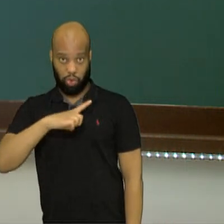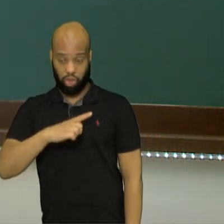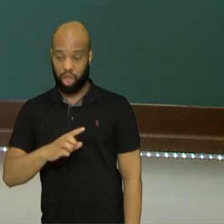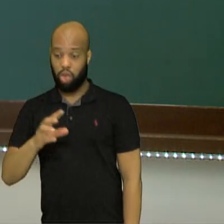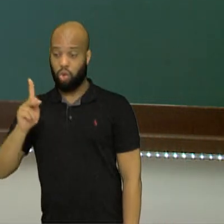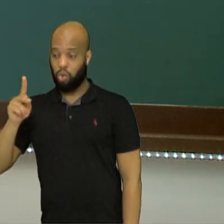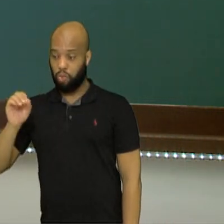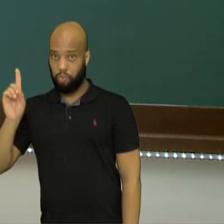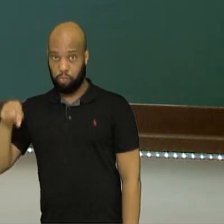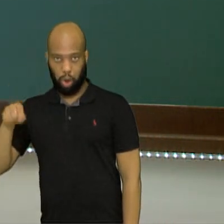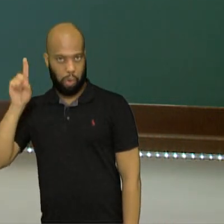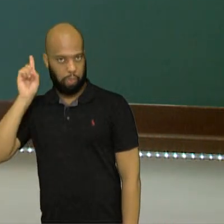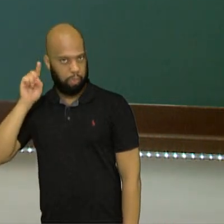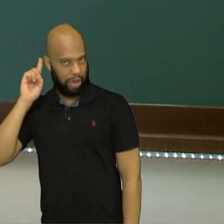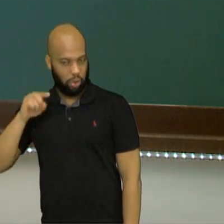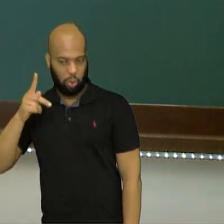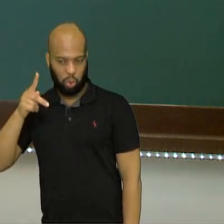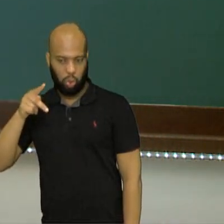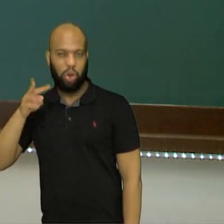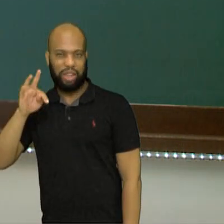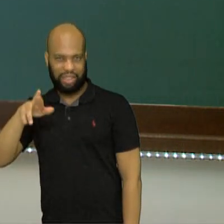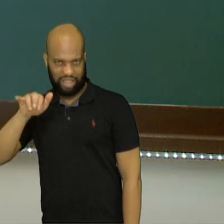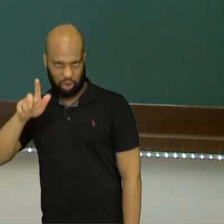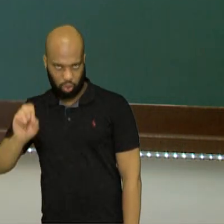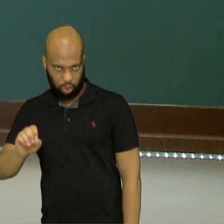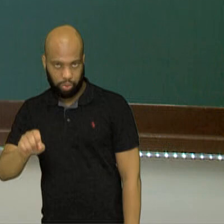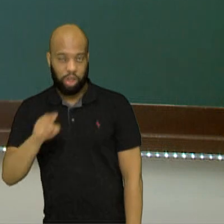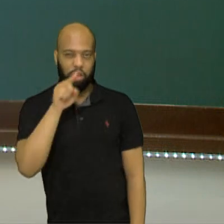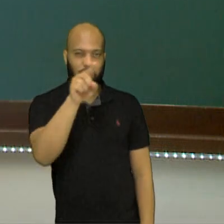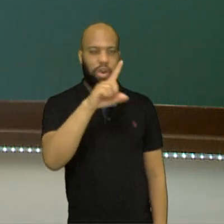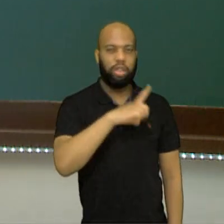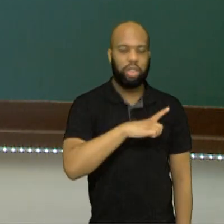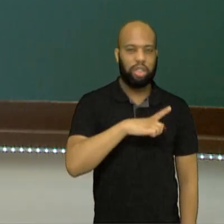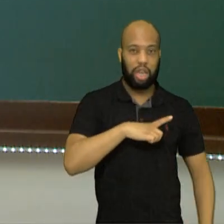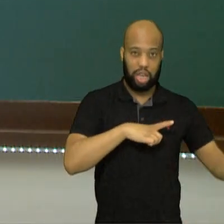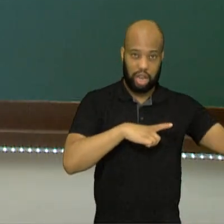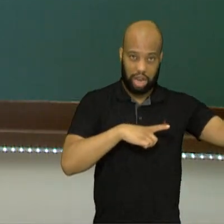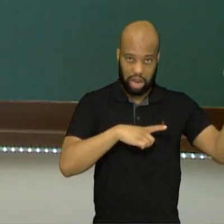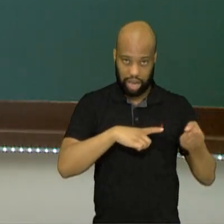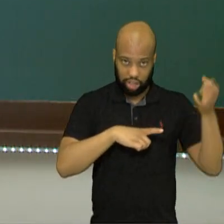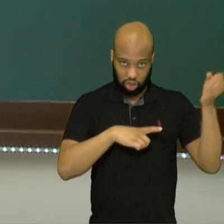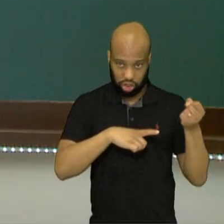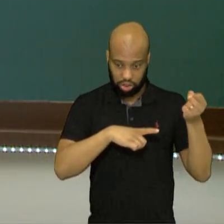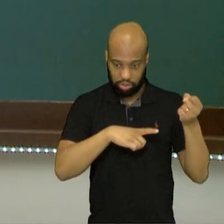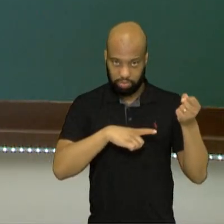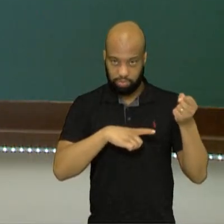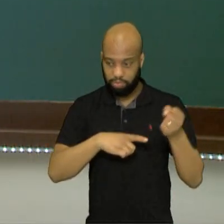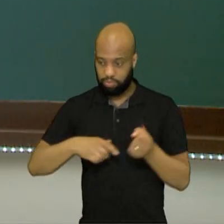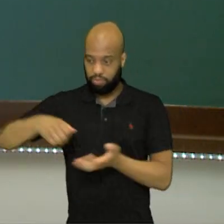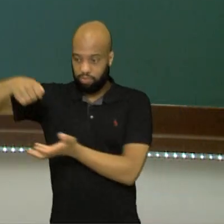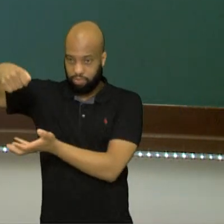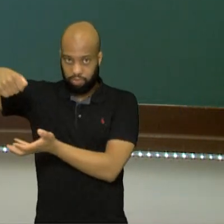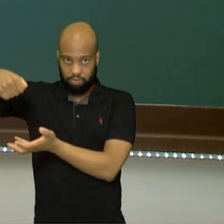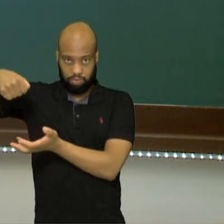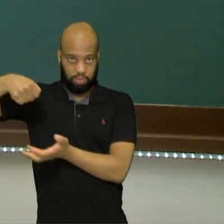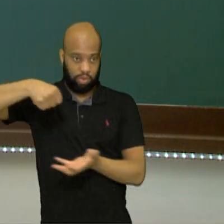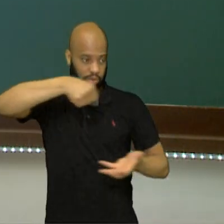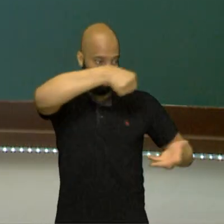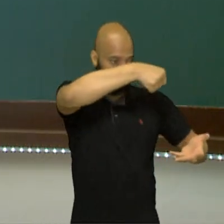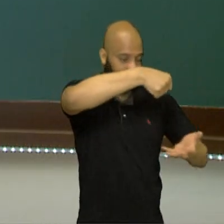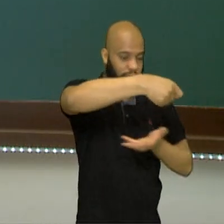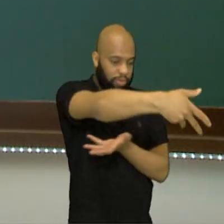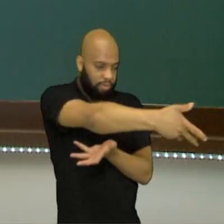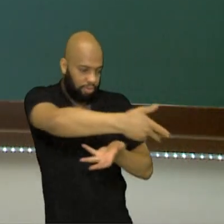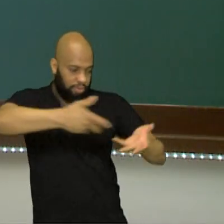leite. Então a gente vai trocar. Eu te dou 1 quilo de trigo, você me dá 1 litro de leite, né? Então o comércio ele era mais regional, até